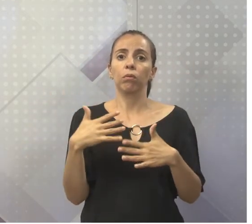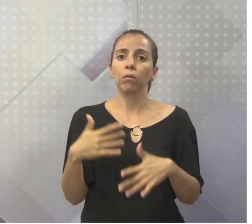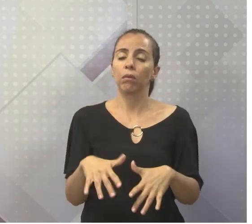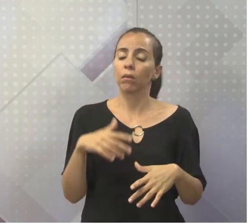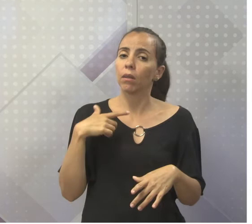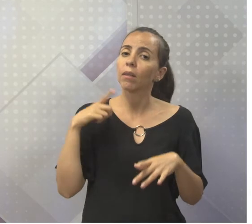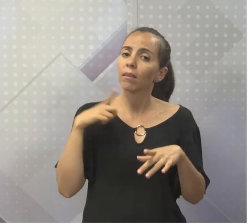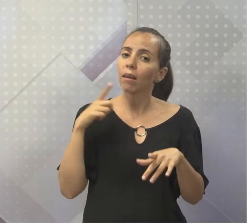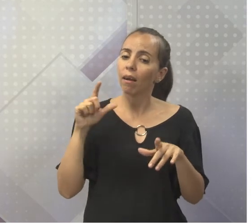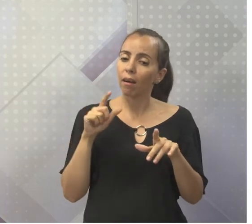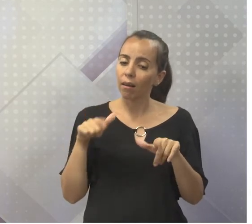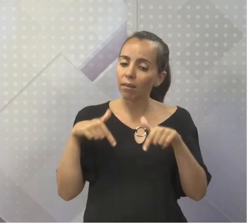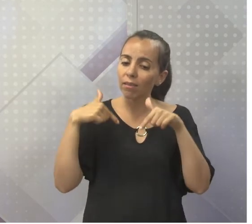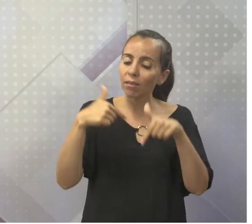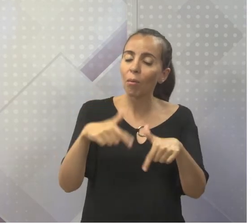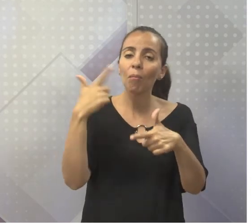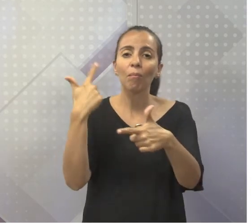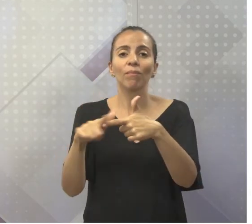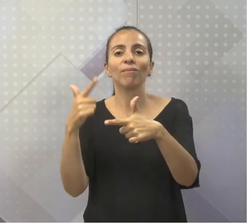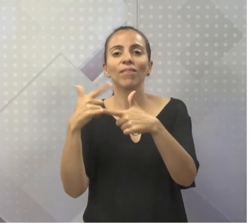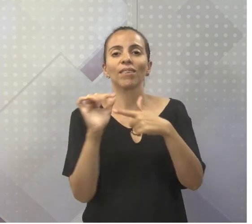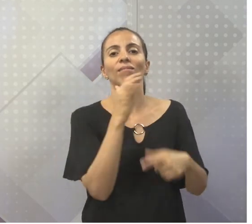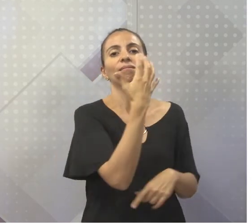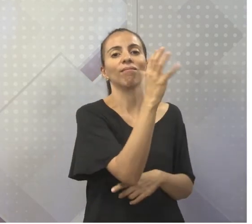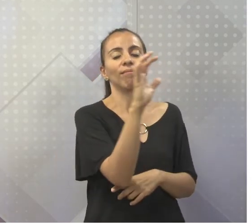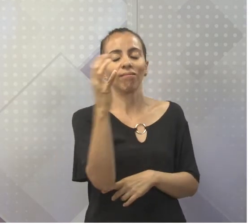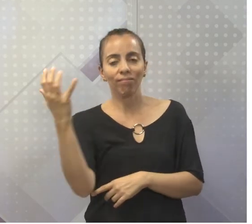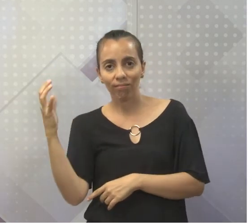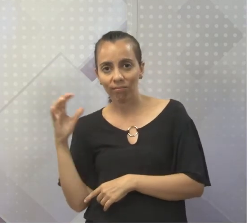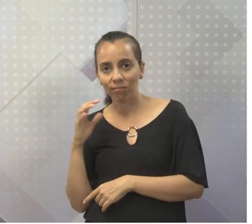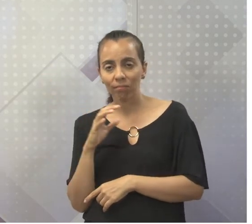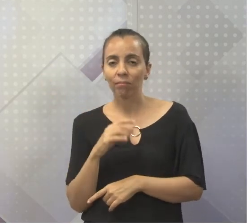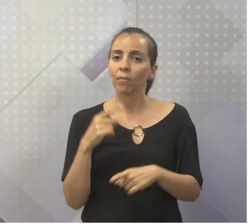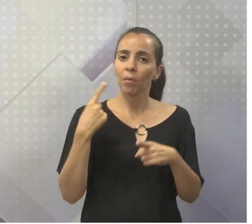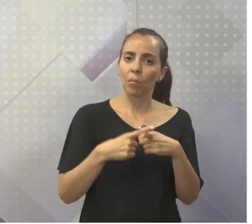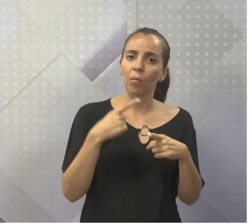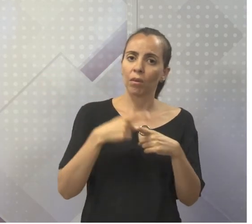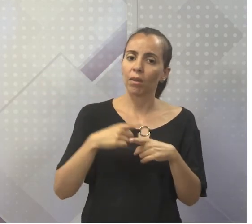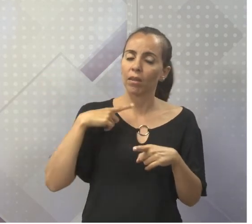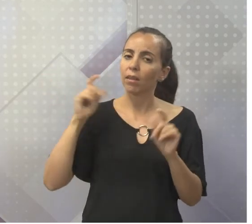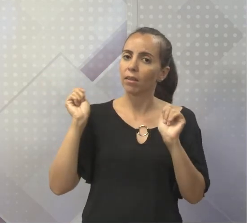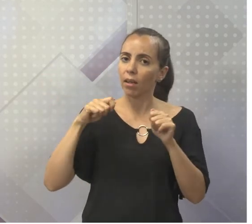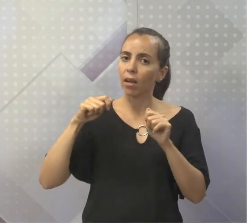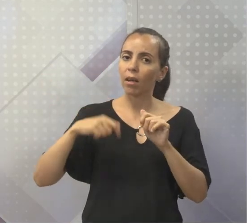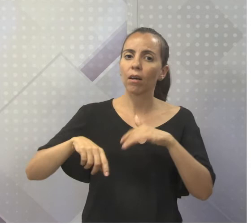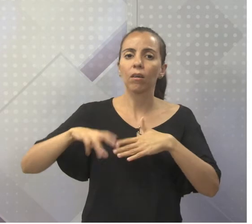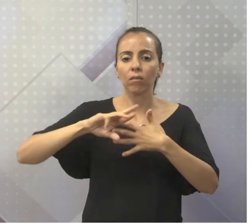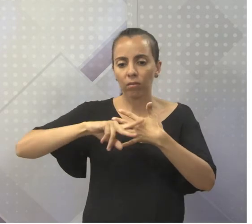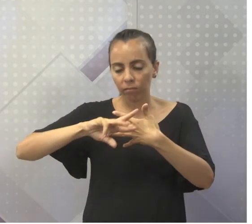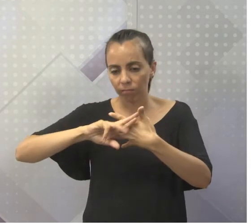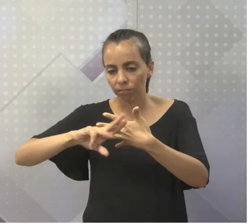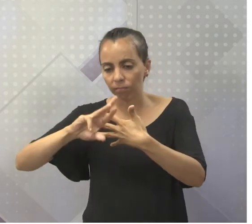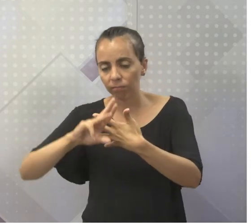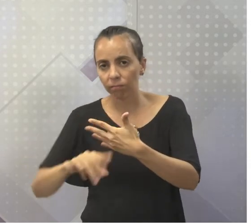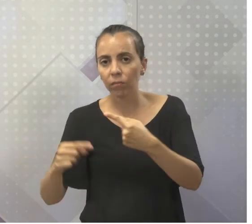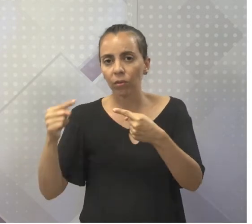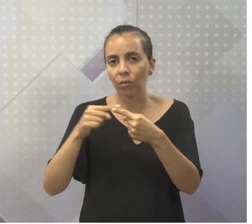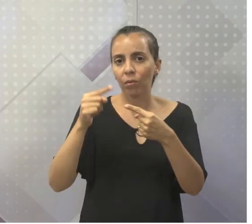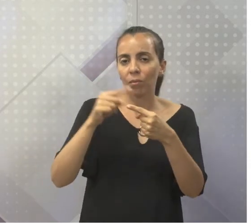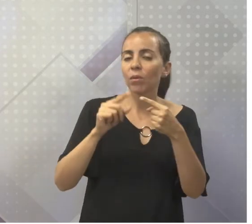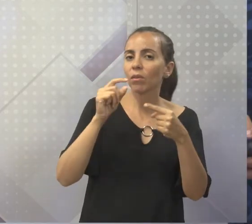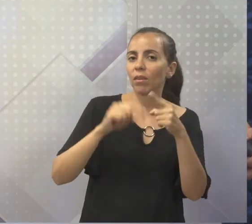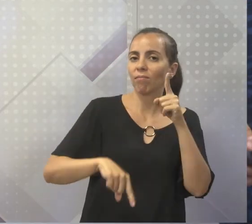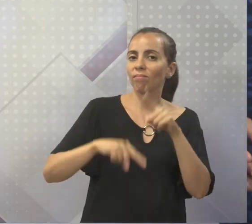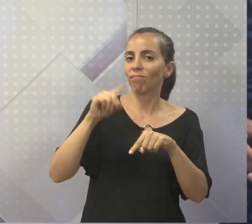é impossível perigoso é discriminado sem olhar as consequências baseada em valores materiais e na